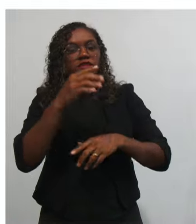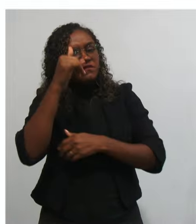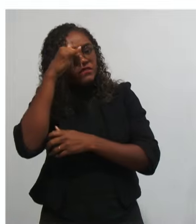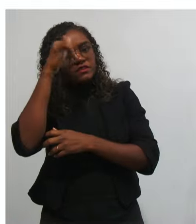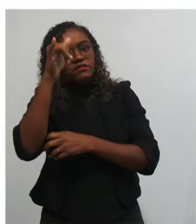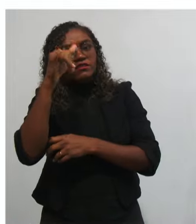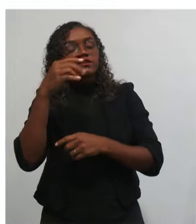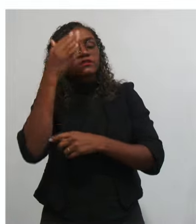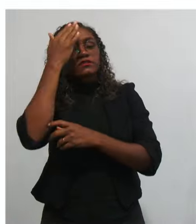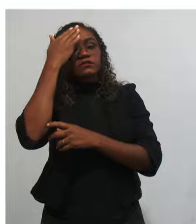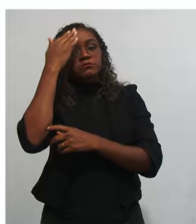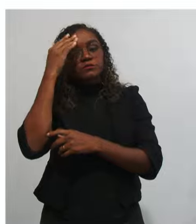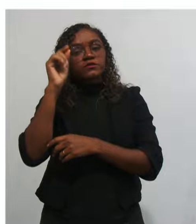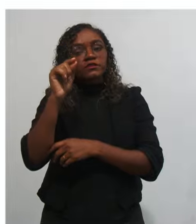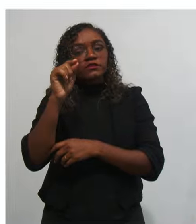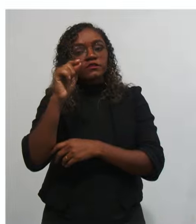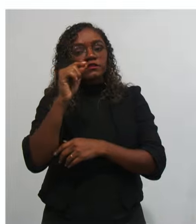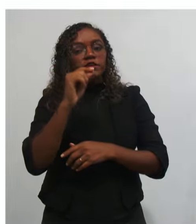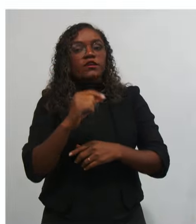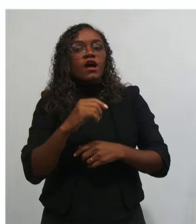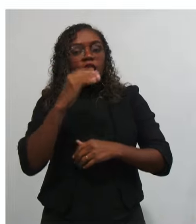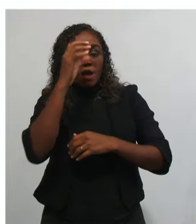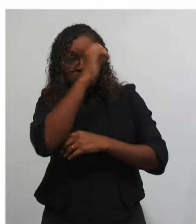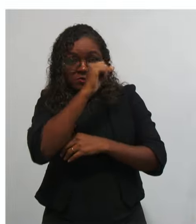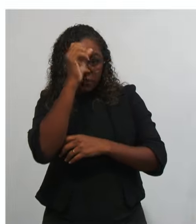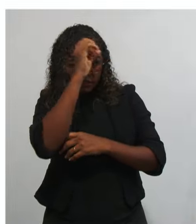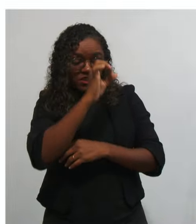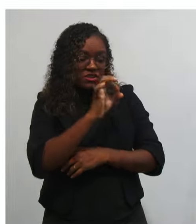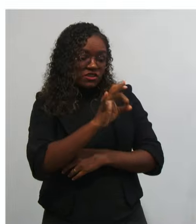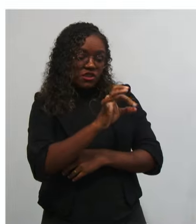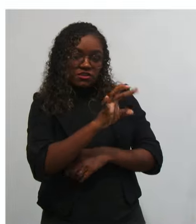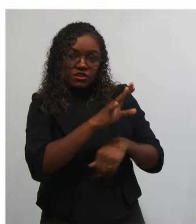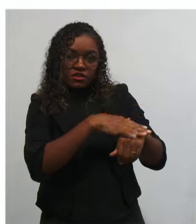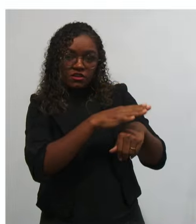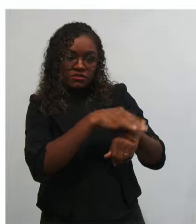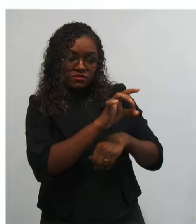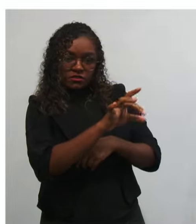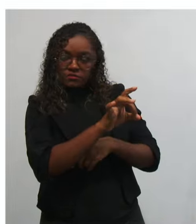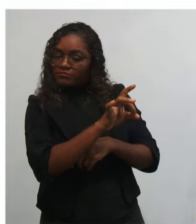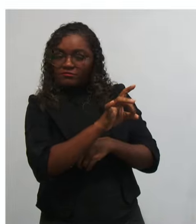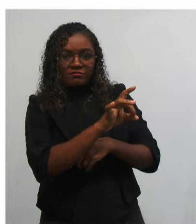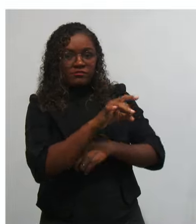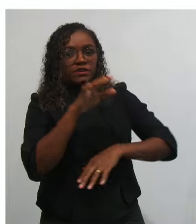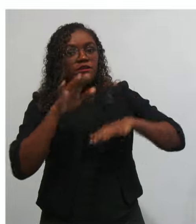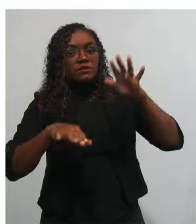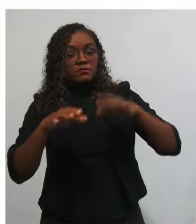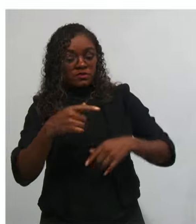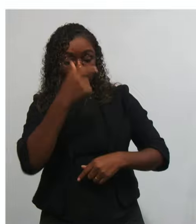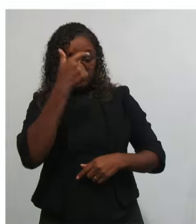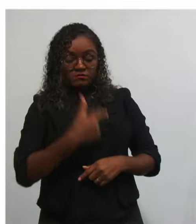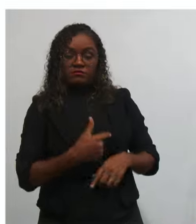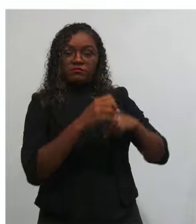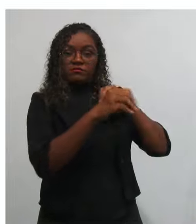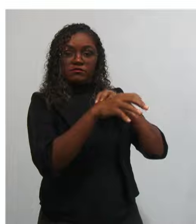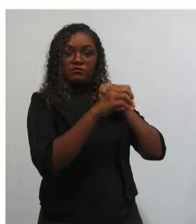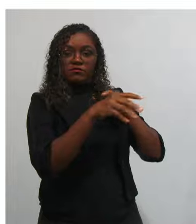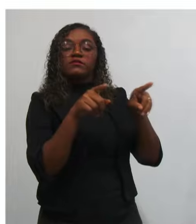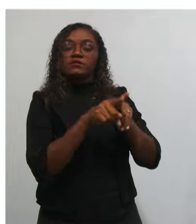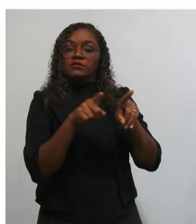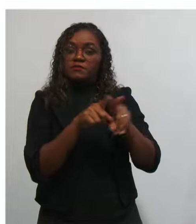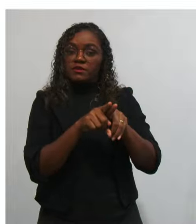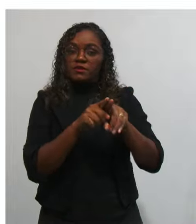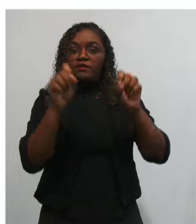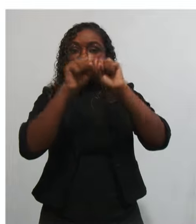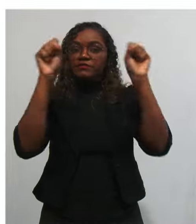e saber que a eficiência na aprendizagem não depende só do nosso aluno mas depende do ensinante também e do